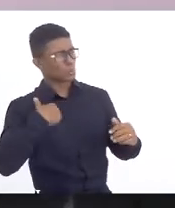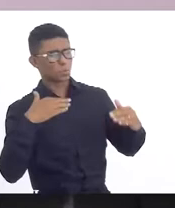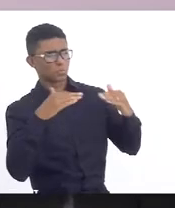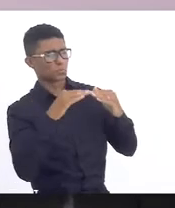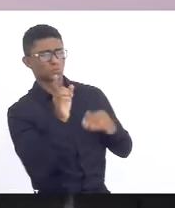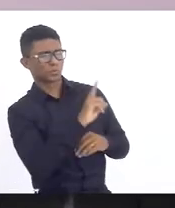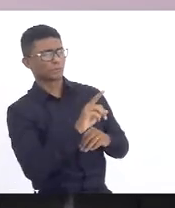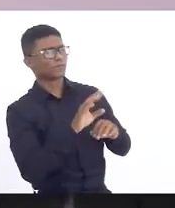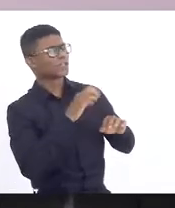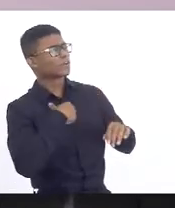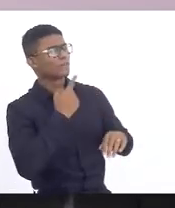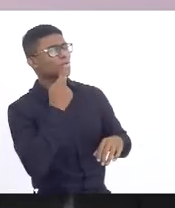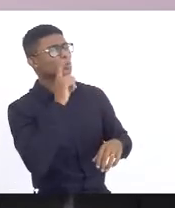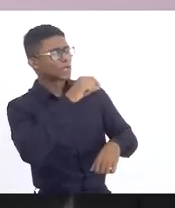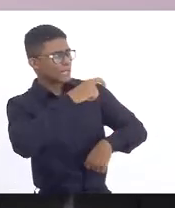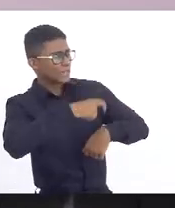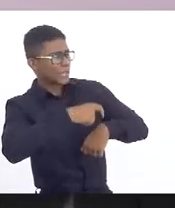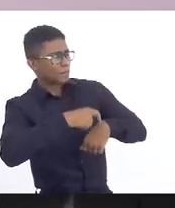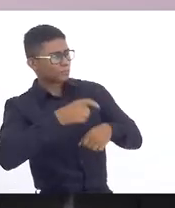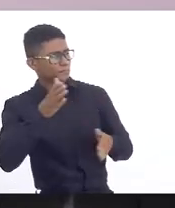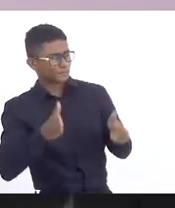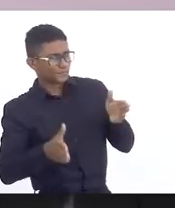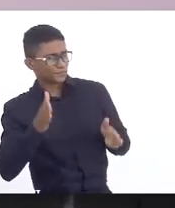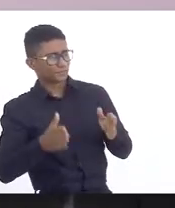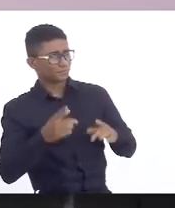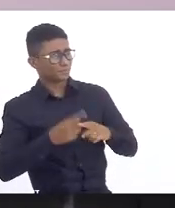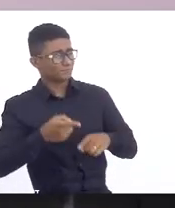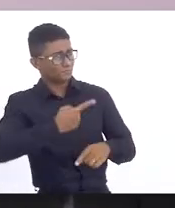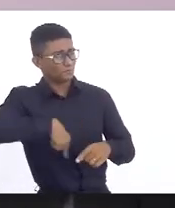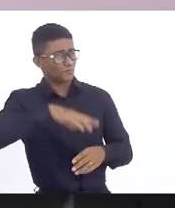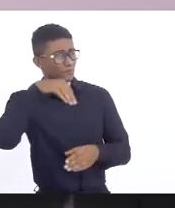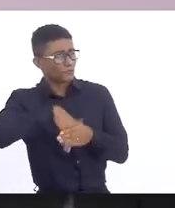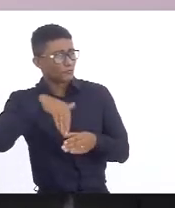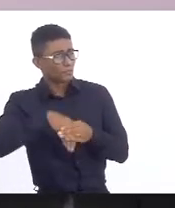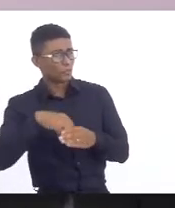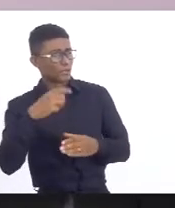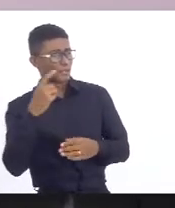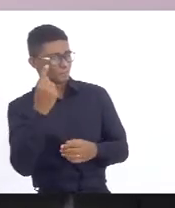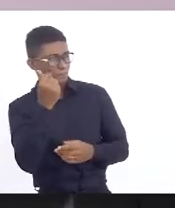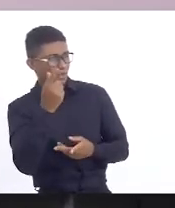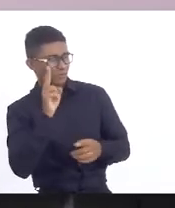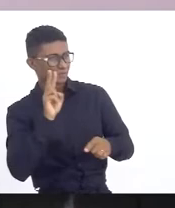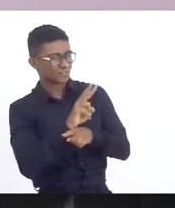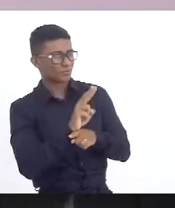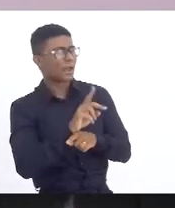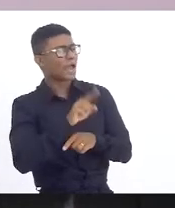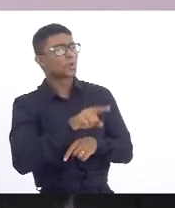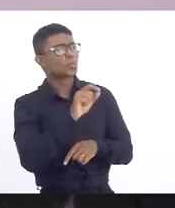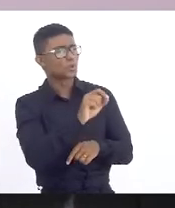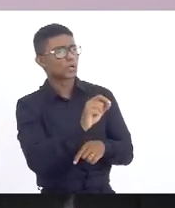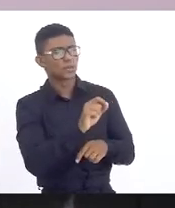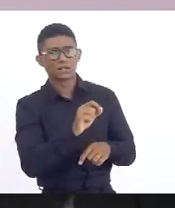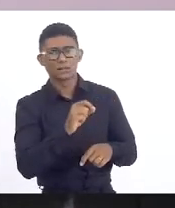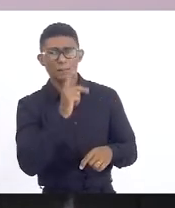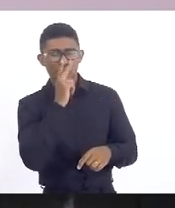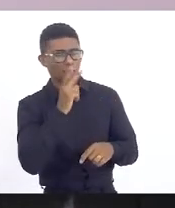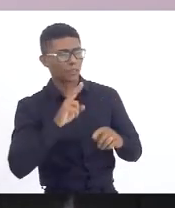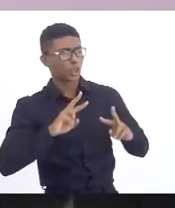gente votou o empréstimo, era para duplicação, entendeu? Na verdade, quando fala agora, minha sensação é